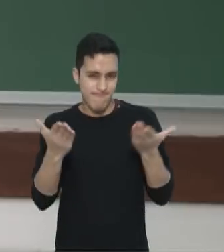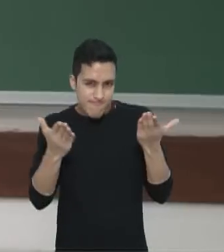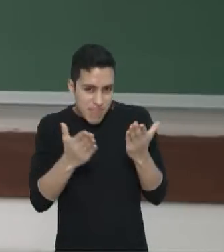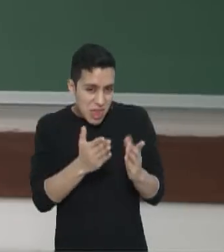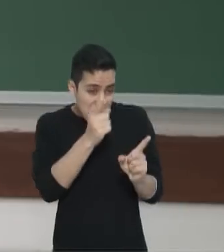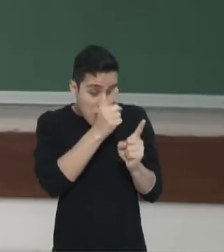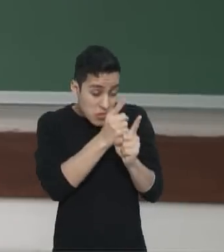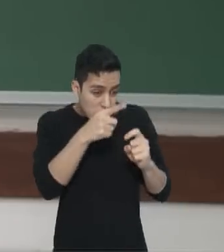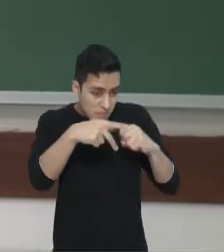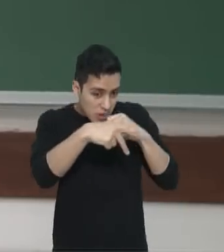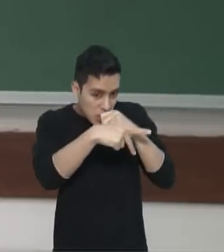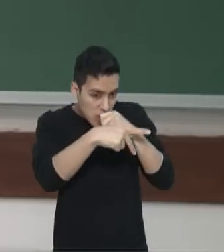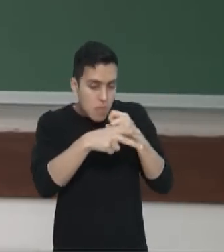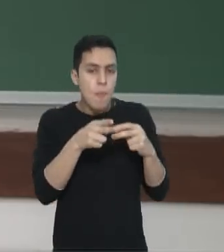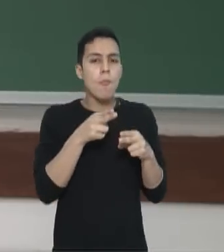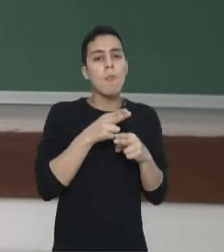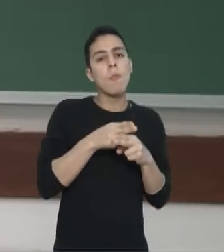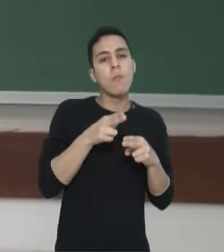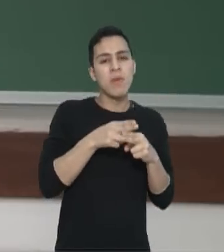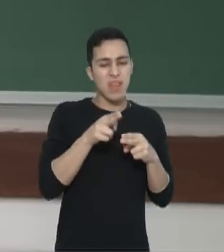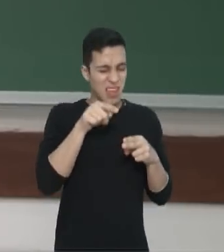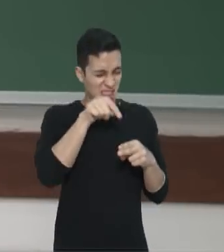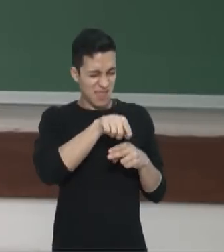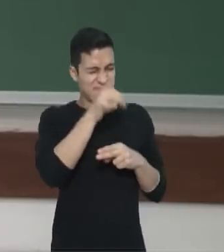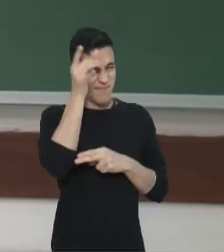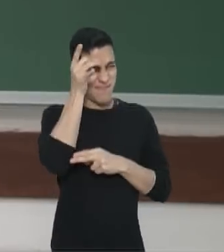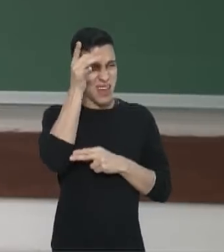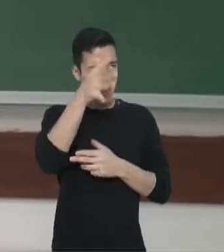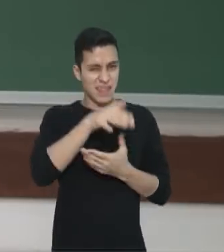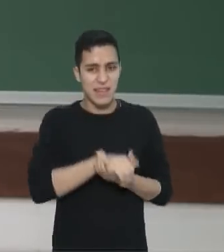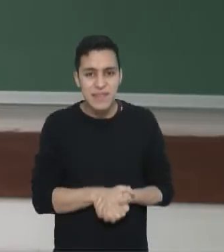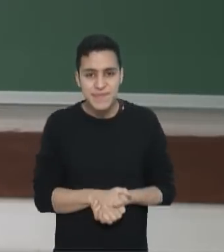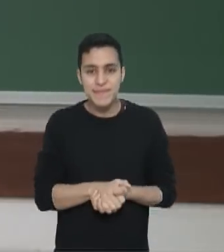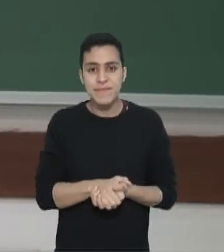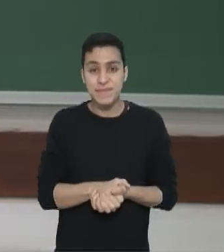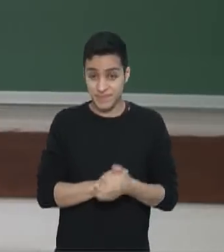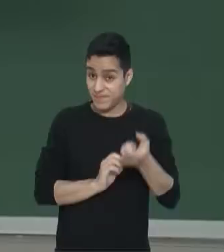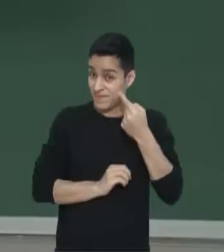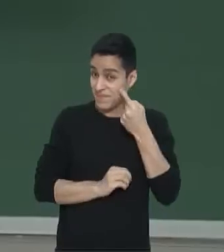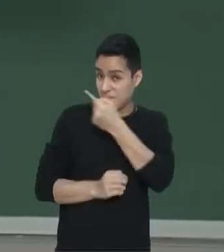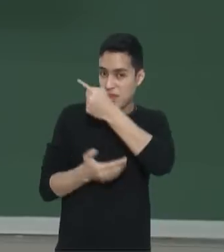Encontrou o pronome indefinido? Essa estava mais fácil, né? Vamos para a correção.